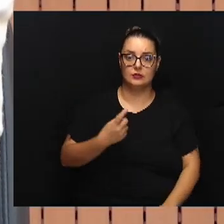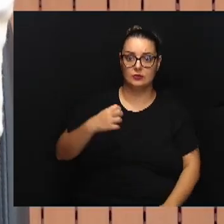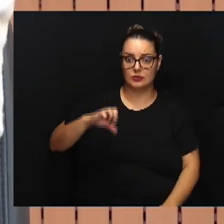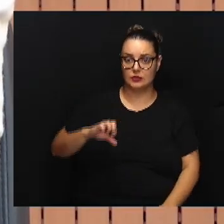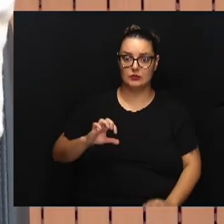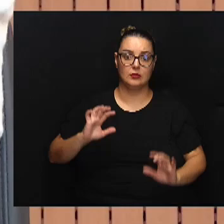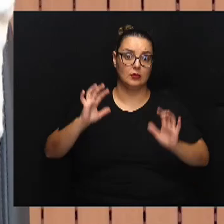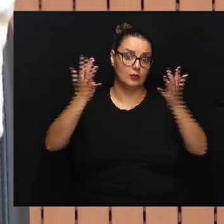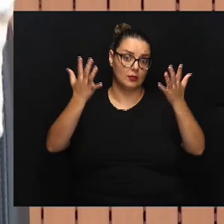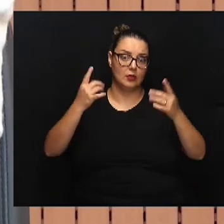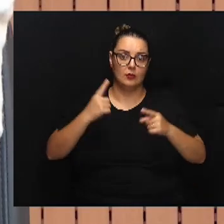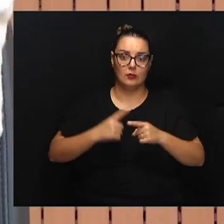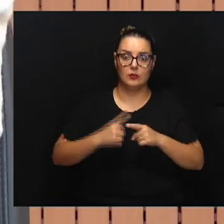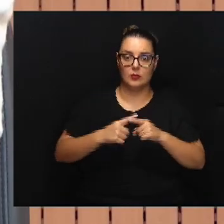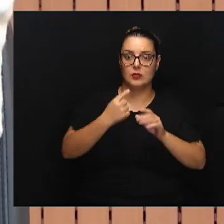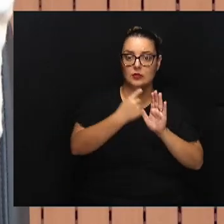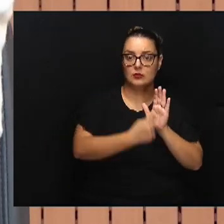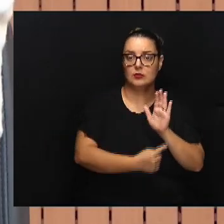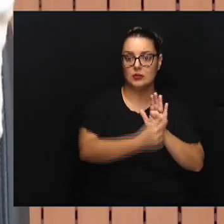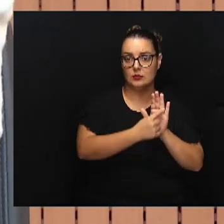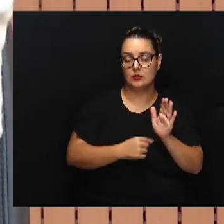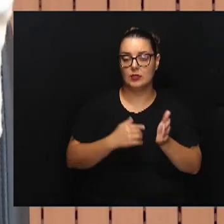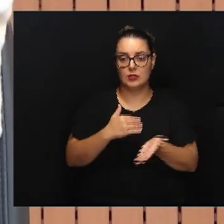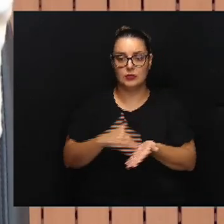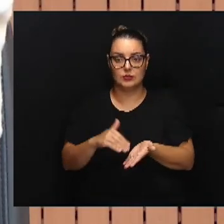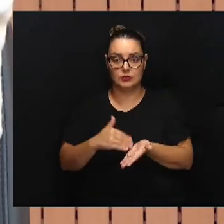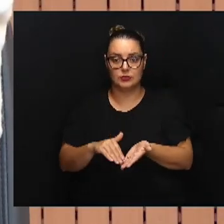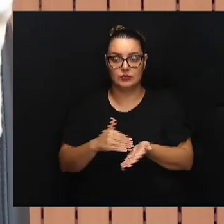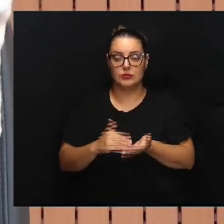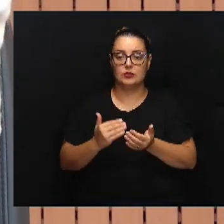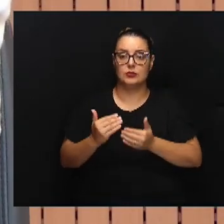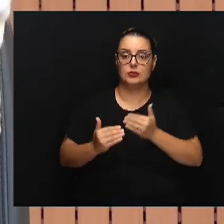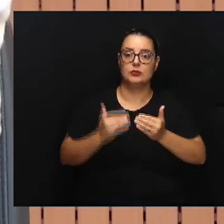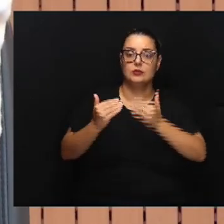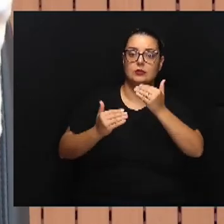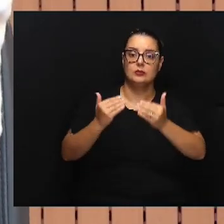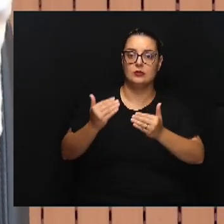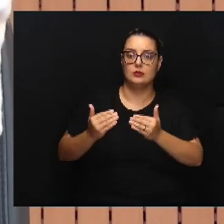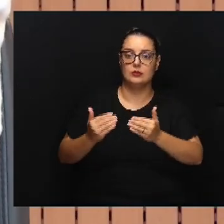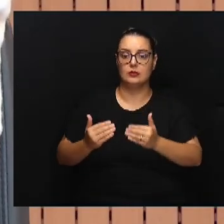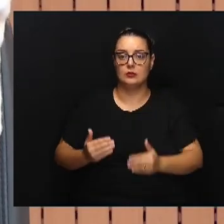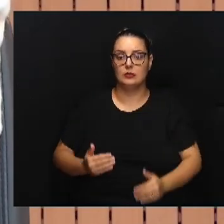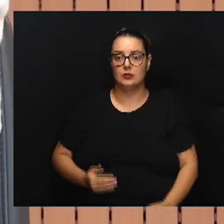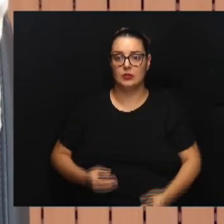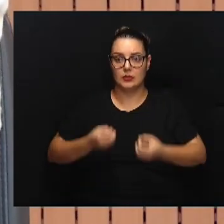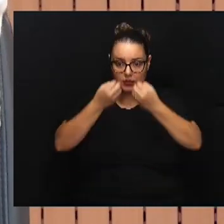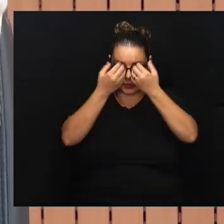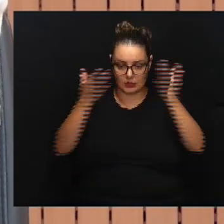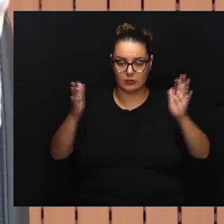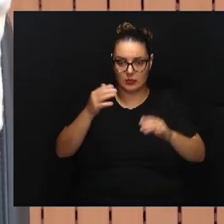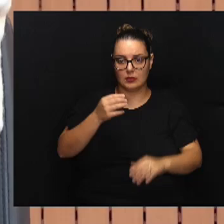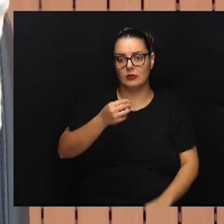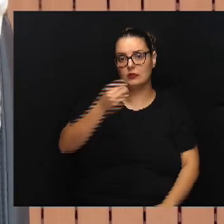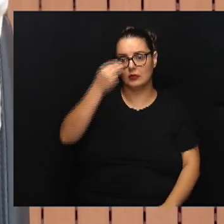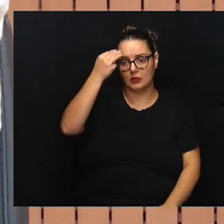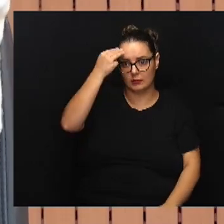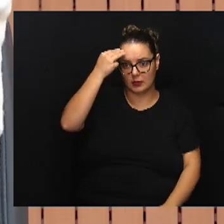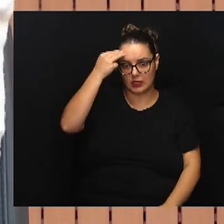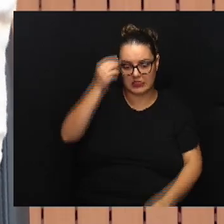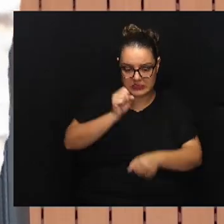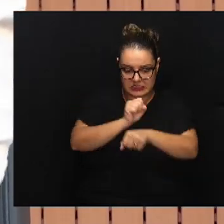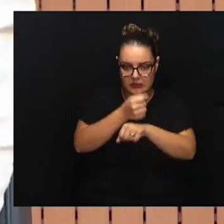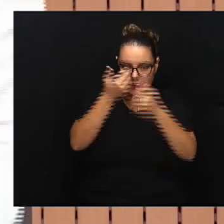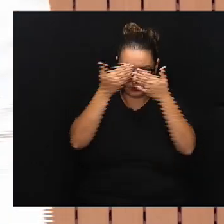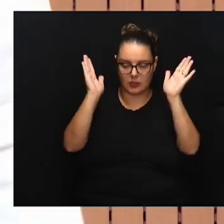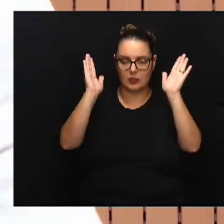pelo fato de estar extinguindo a secretaria que formava mentes escravas do socialismo, né? Então, podem